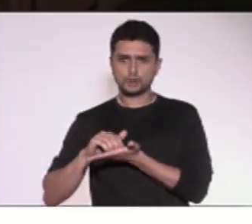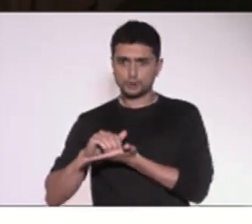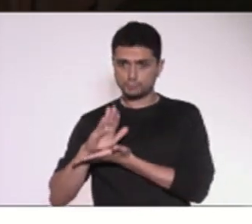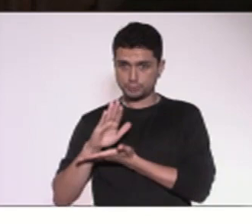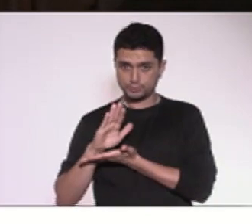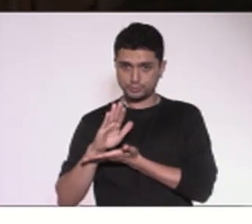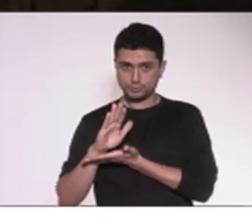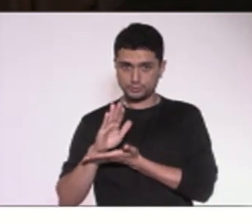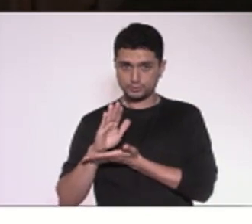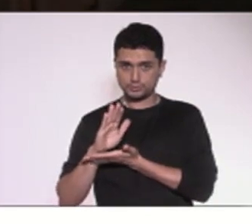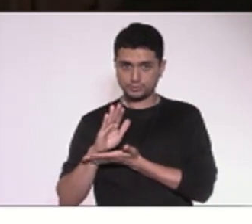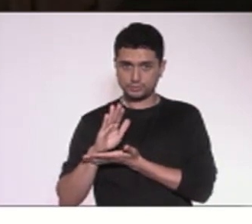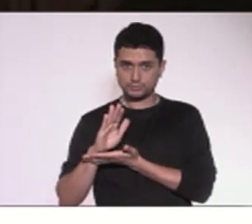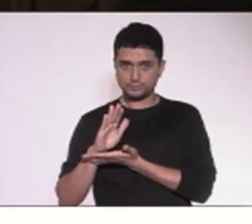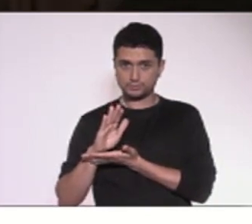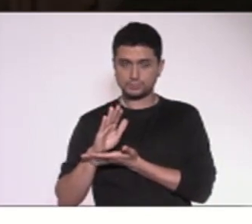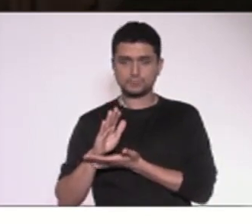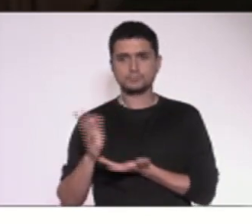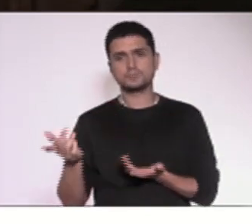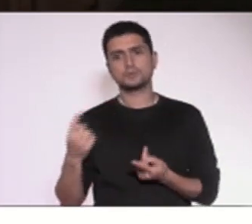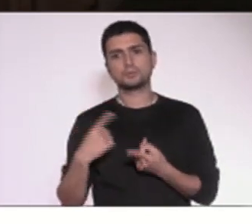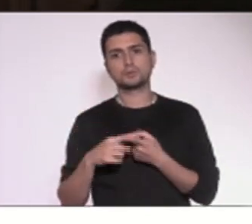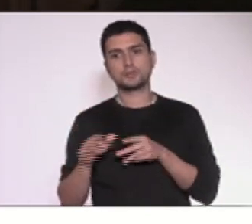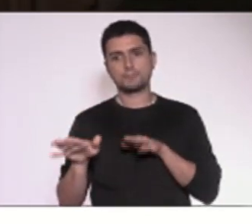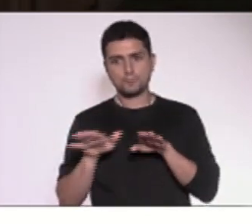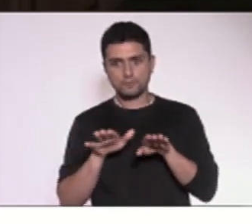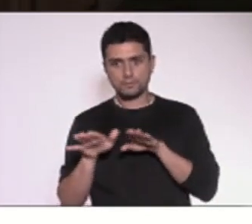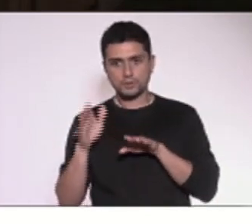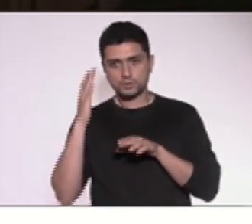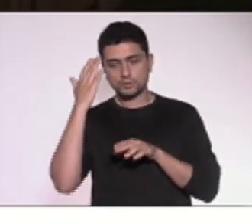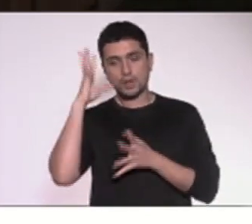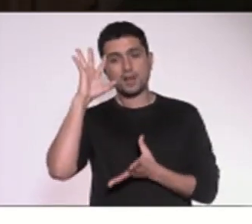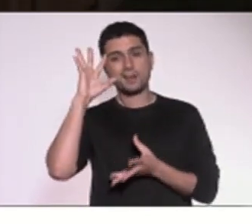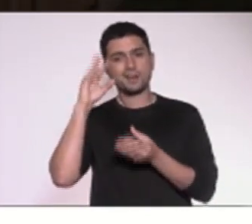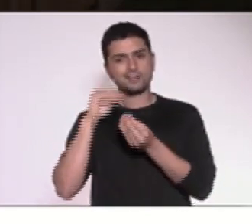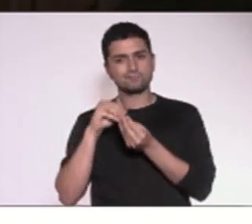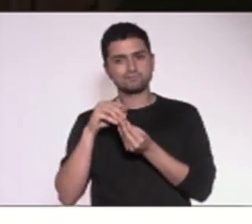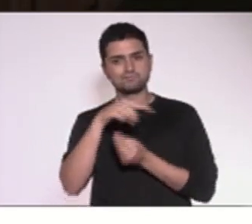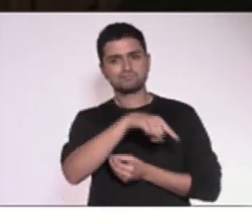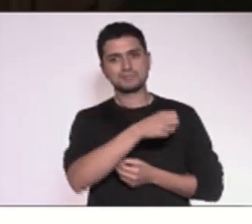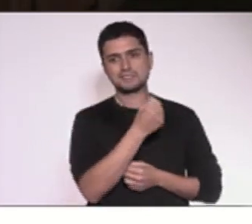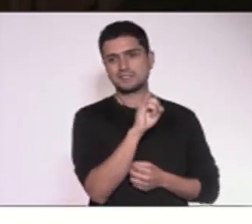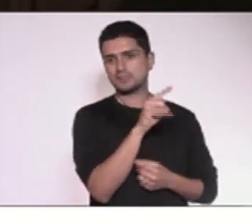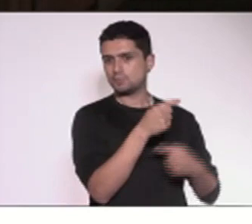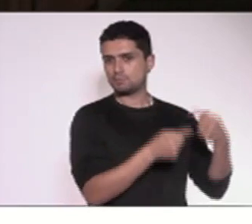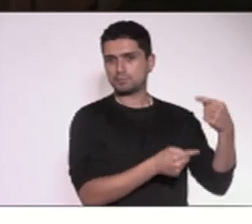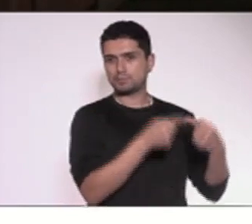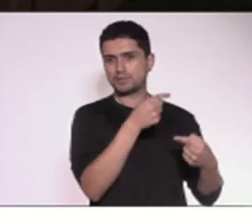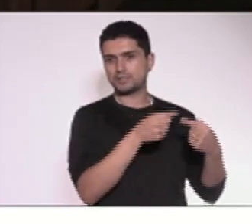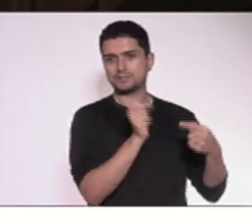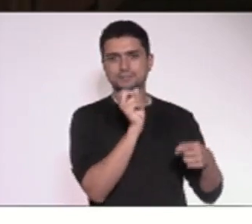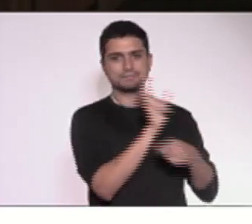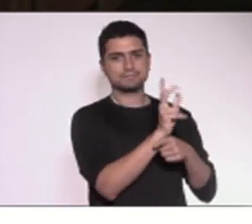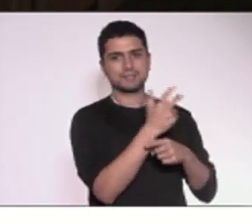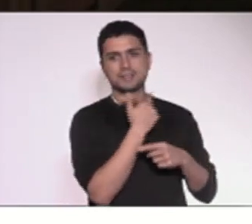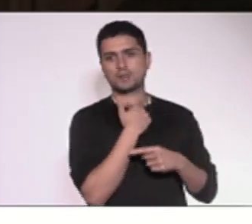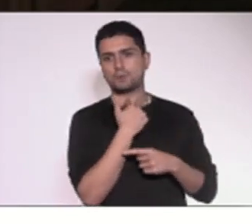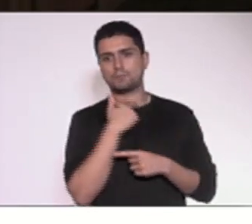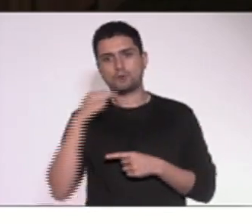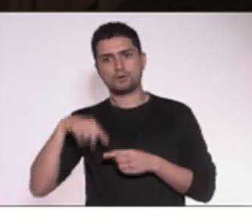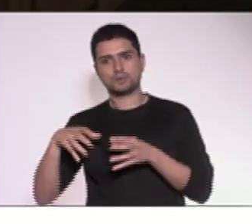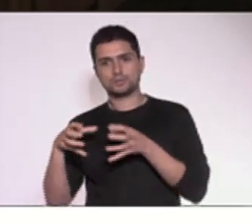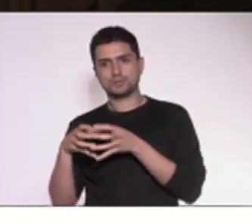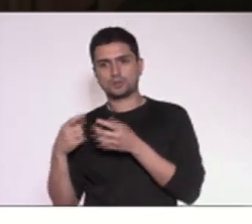estatutariamente. O movimento entendeu que aqueles que se alinhassem à política não poderiam estar no movimento de combate